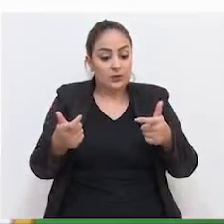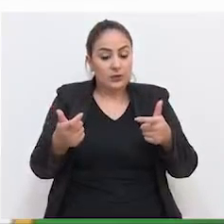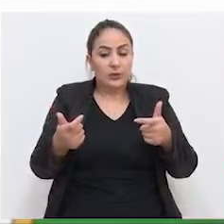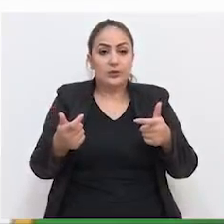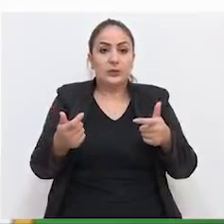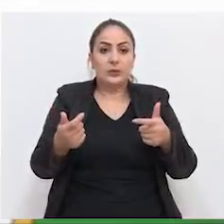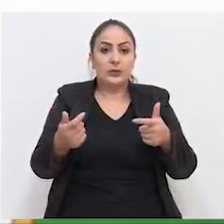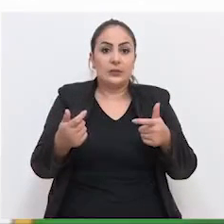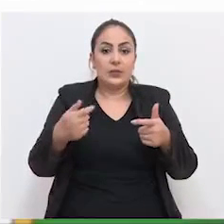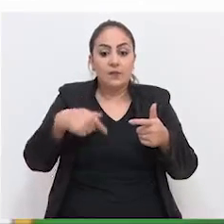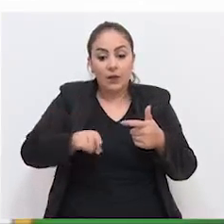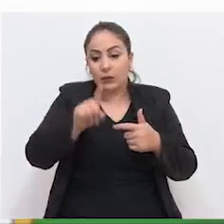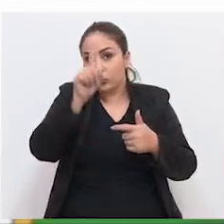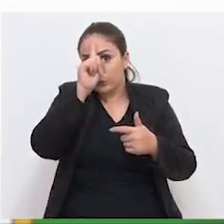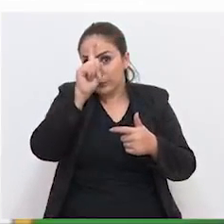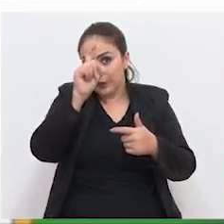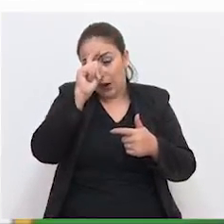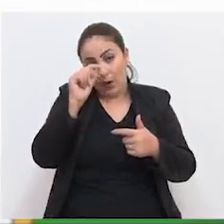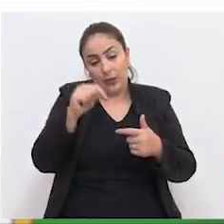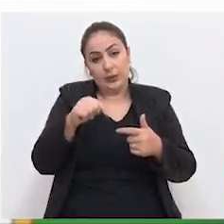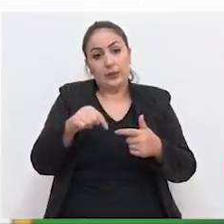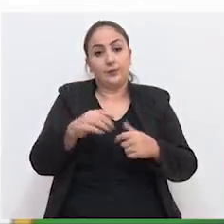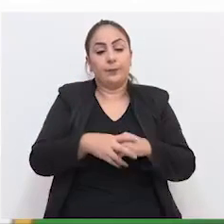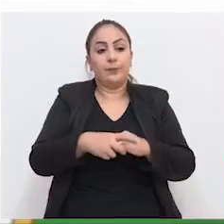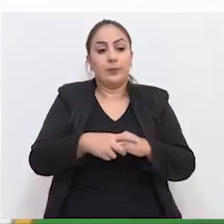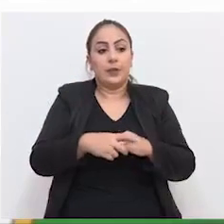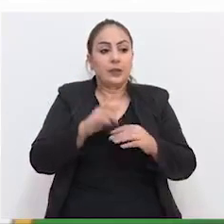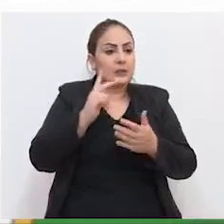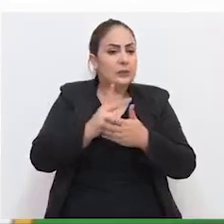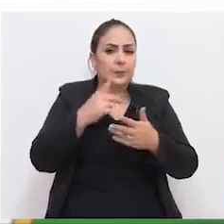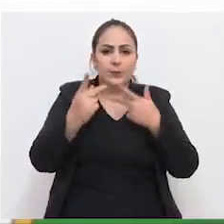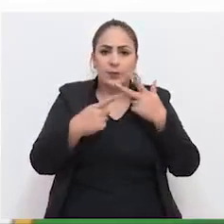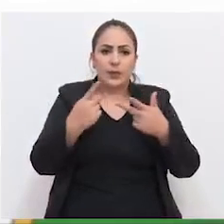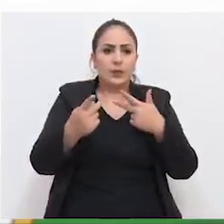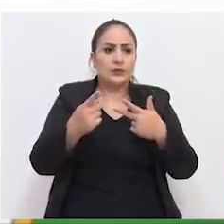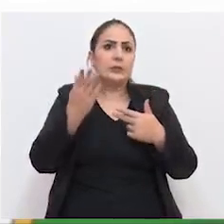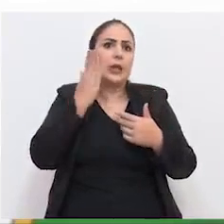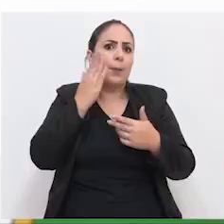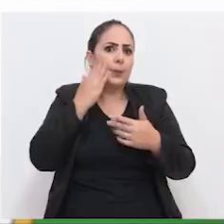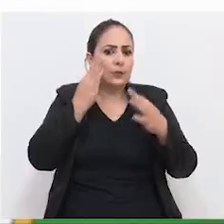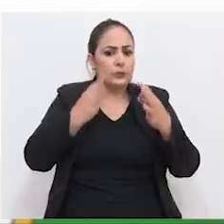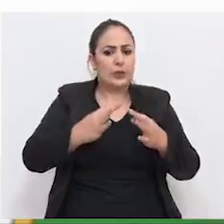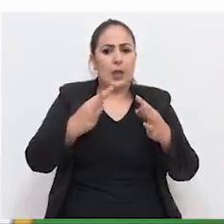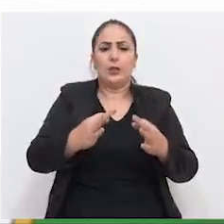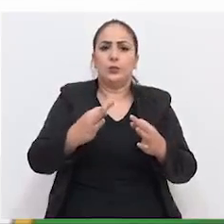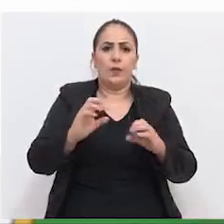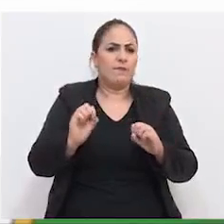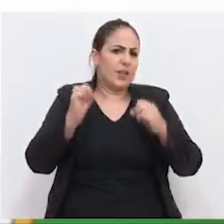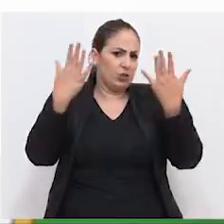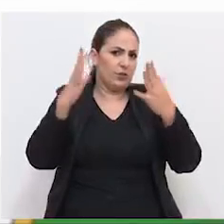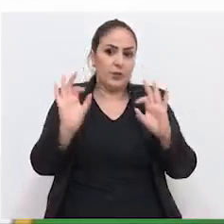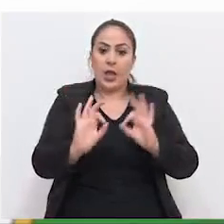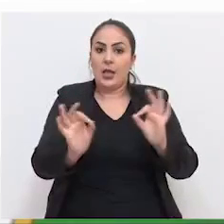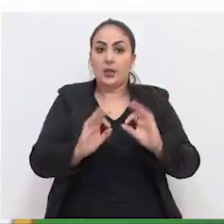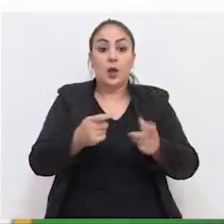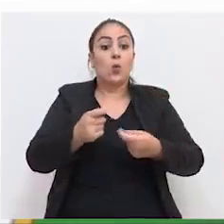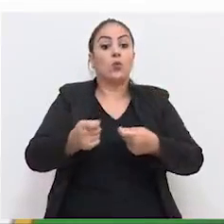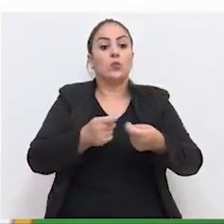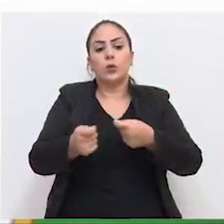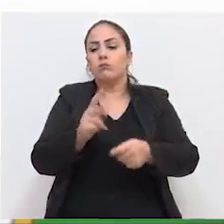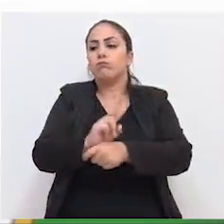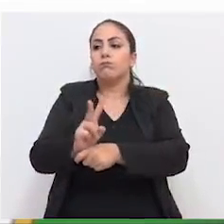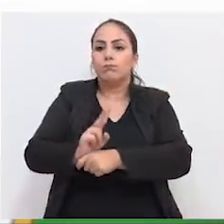em internações até aqui no estado. Claro que tudo sempre, como eu disse, com o dedo no pulso, não é momento de comemorar, de celebrar, é